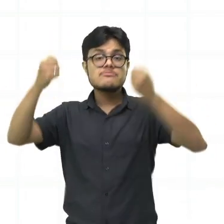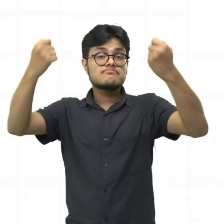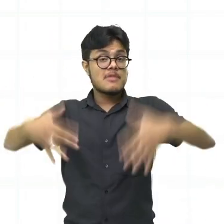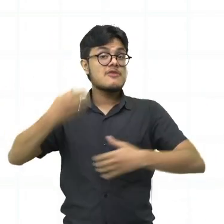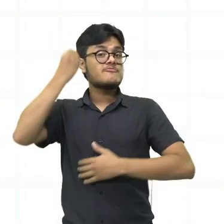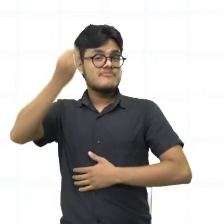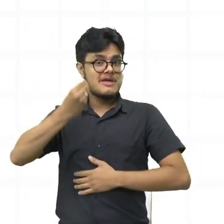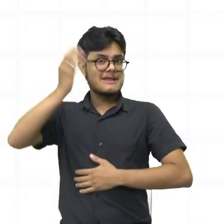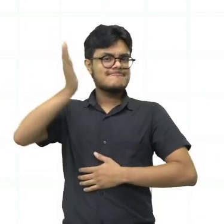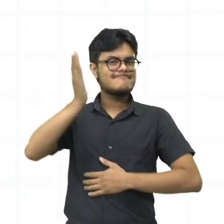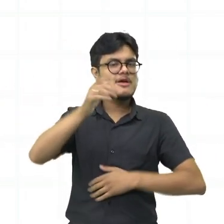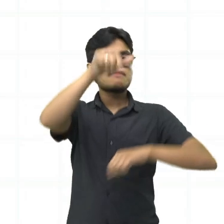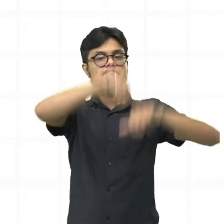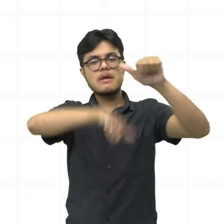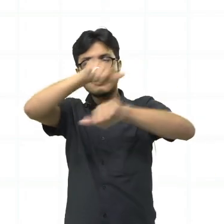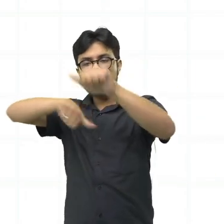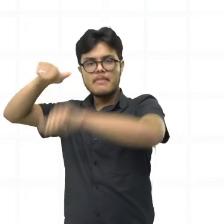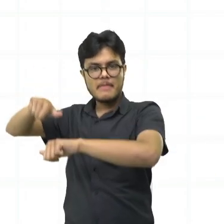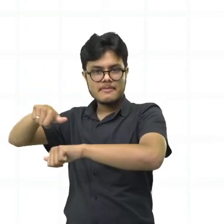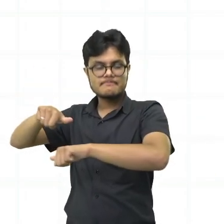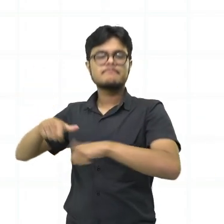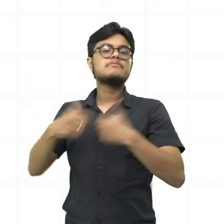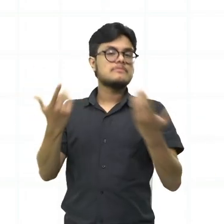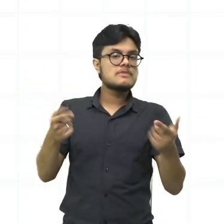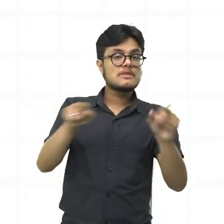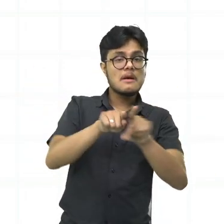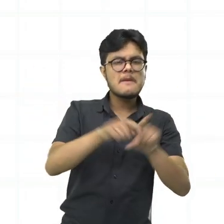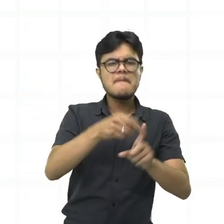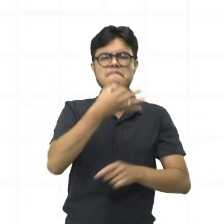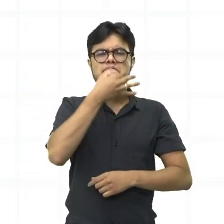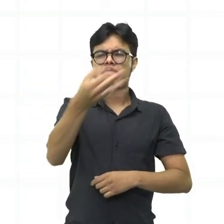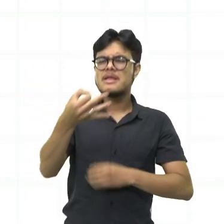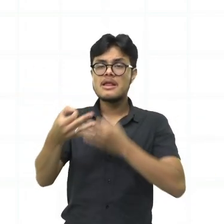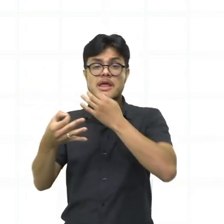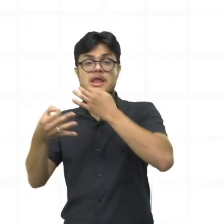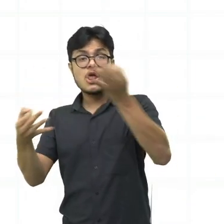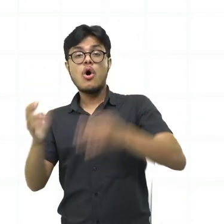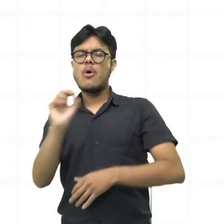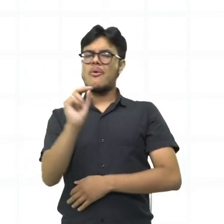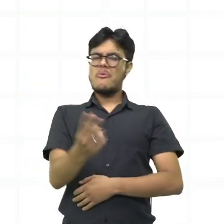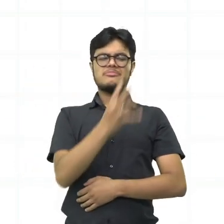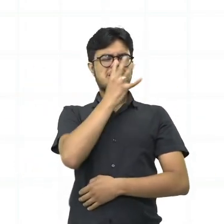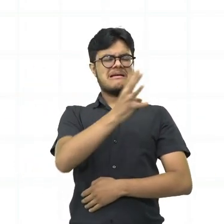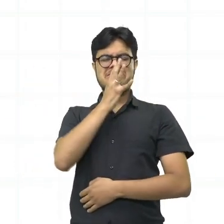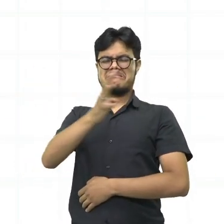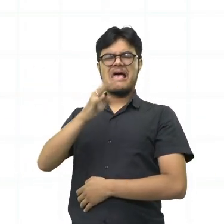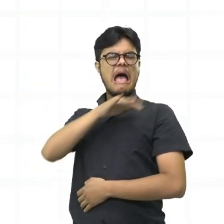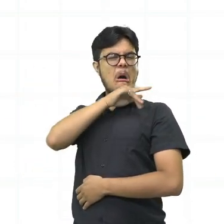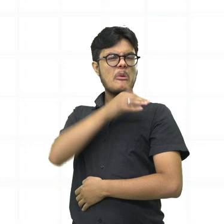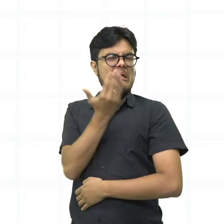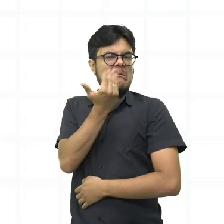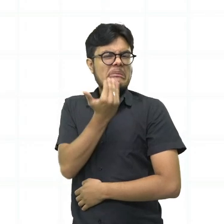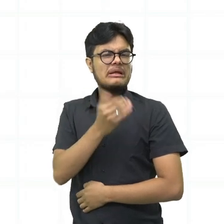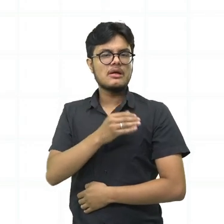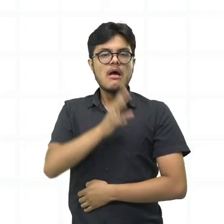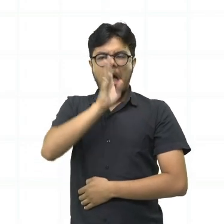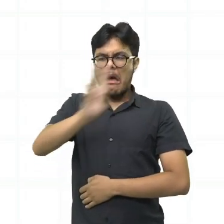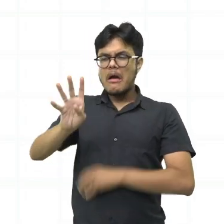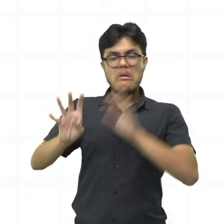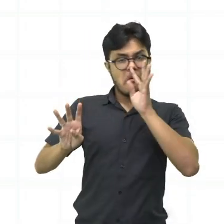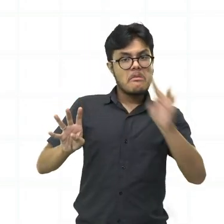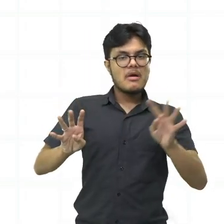experiência no conhecimento. Então, eles avaliam, eles promovem ou eles podem criticar também, né,